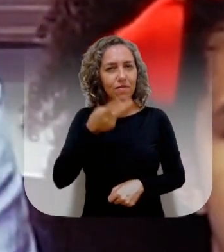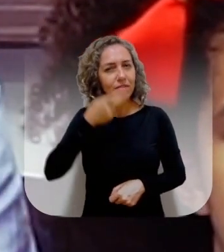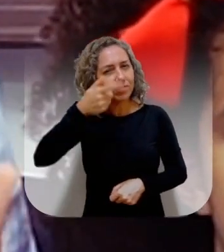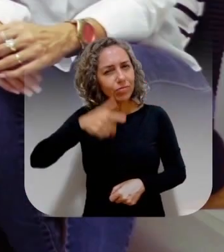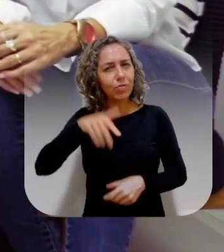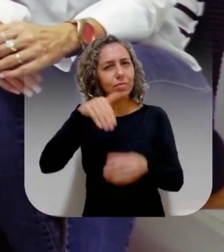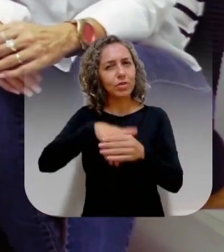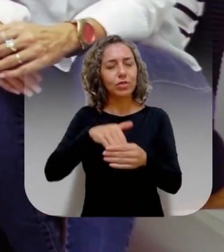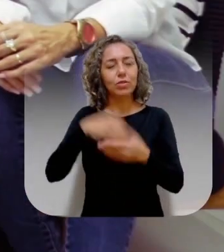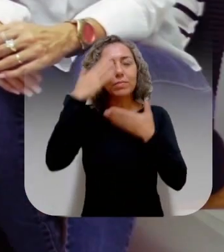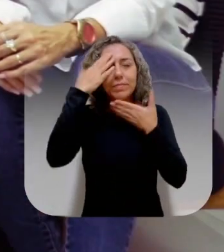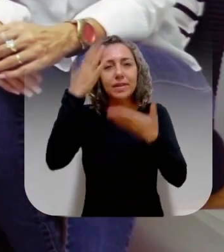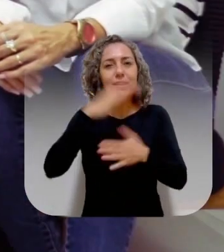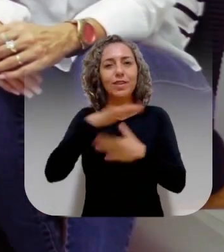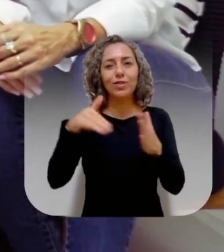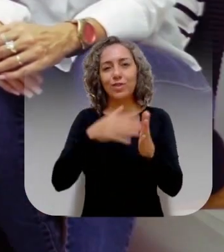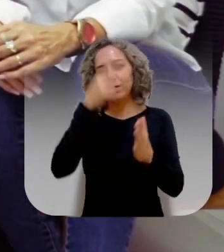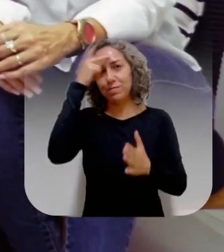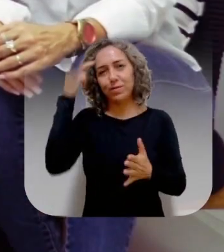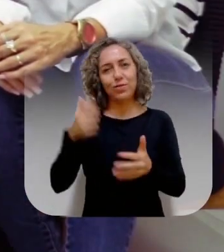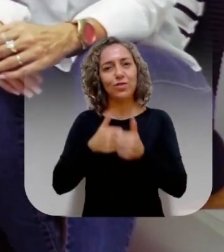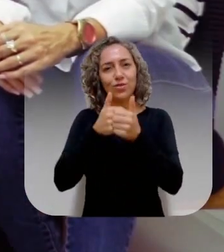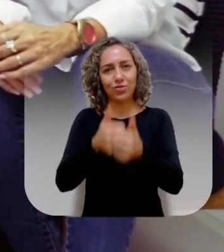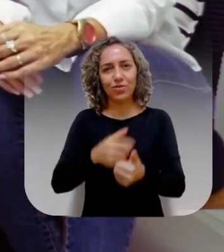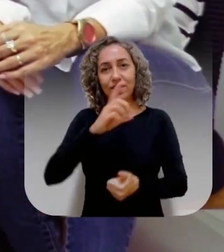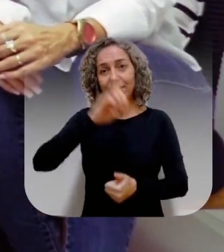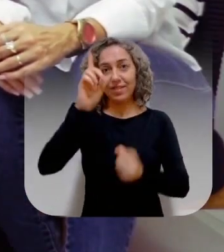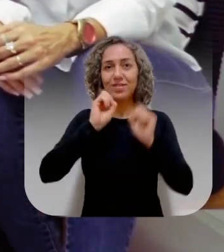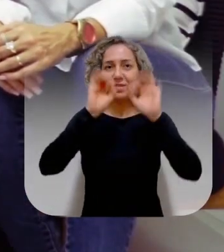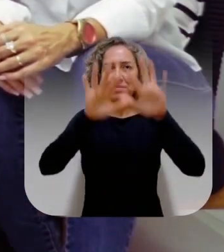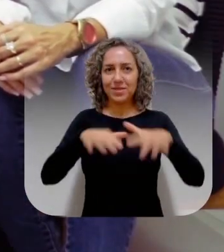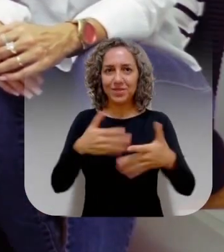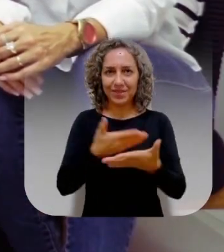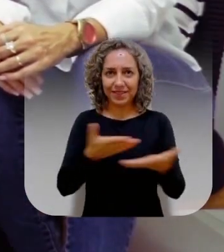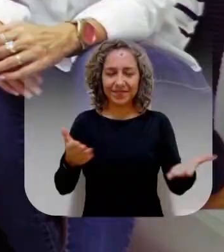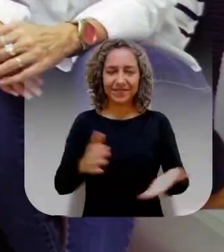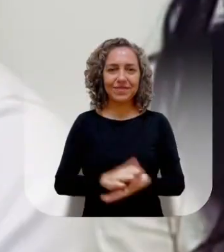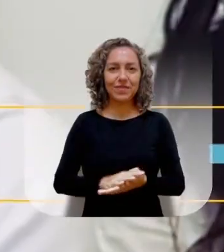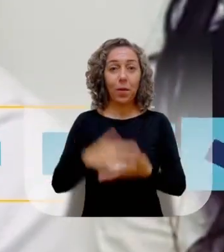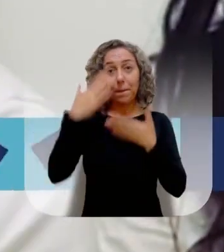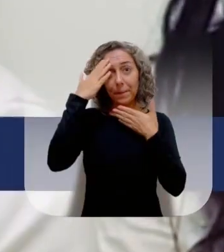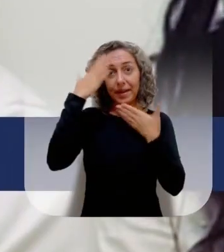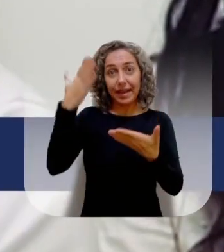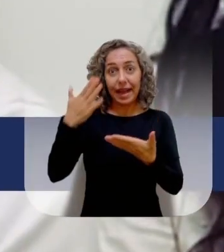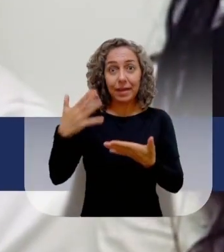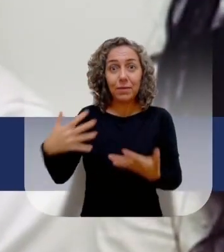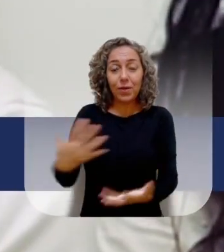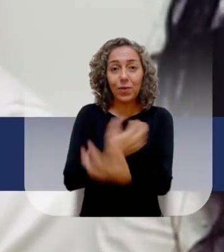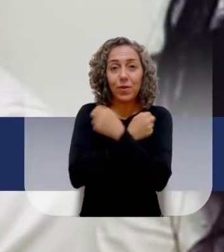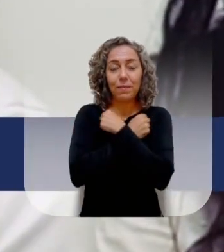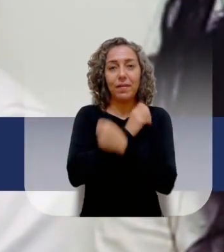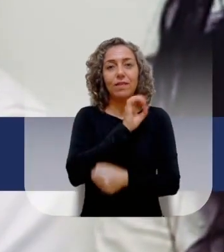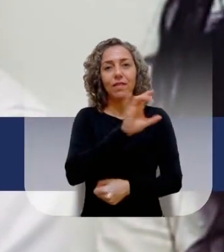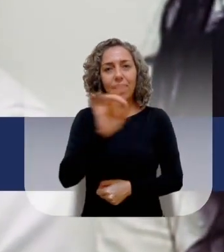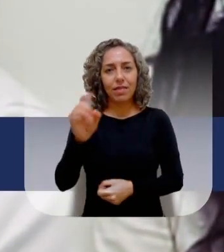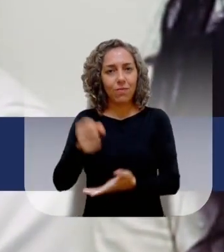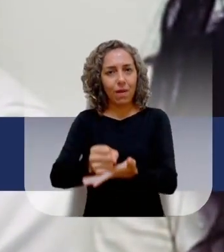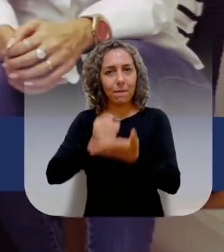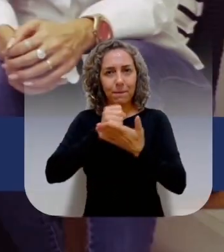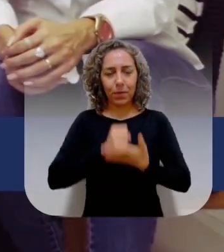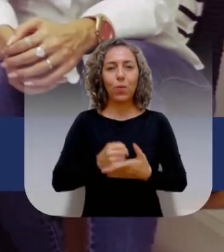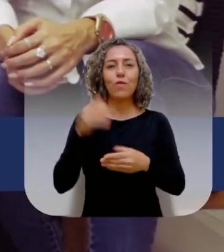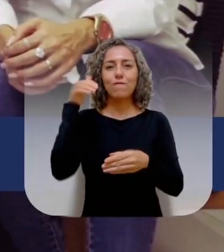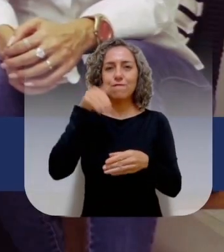o pedido do voto. Obrigado a todos que nos acompanharam. Que Deus nos abençoe. Obrigado pela acolhida, obrigado pelo